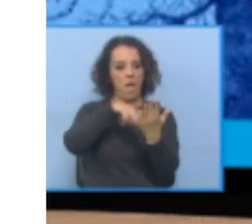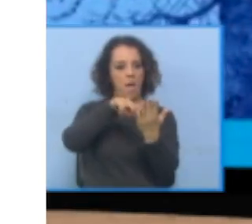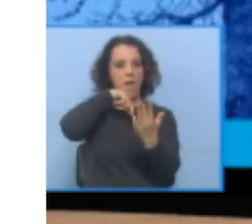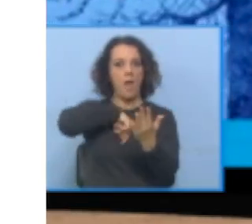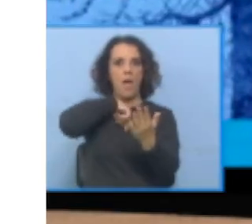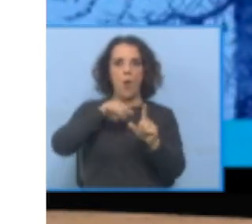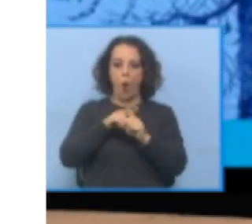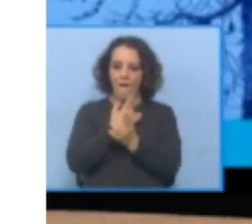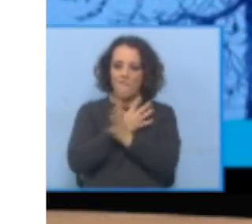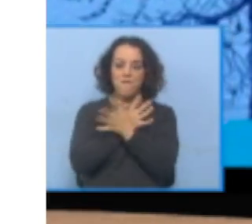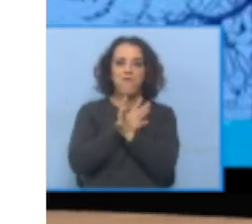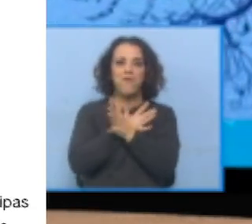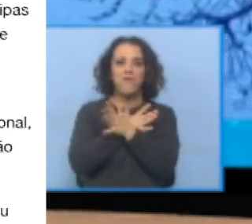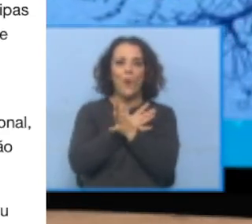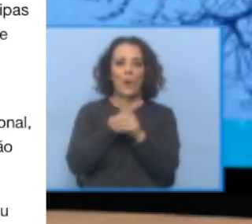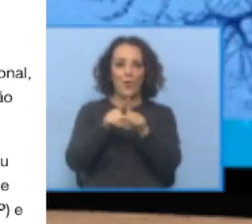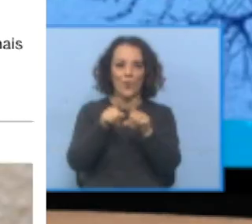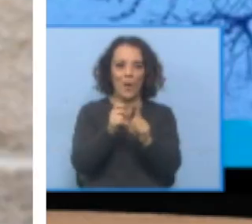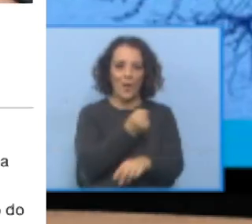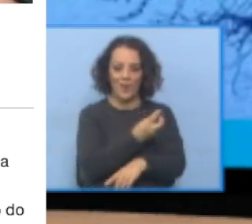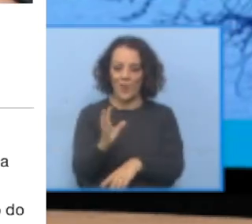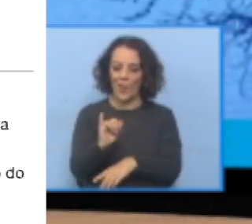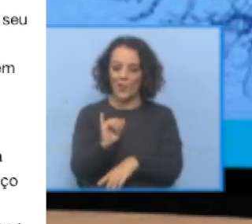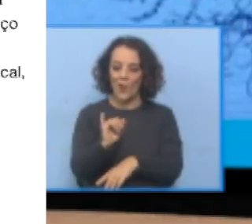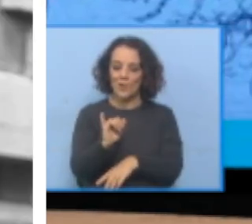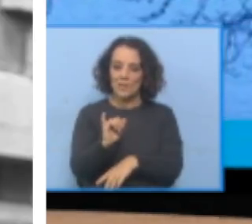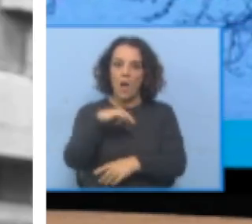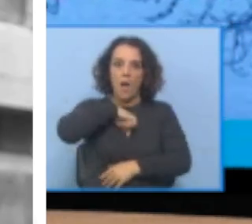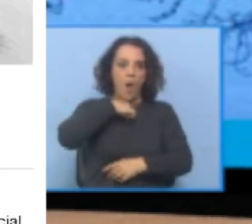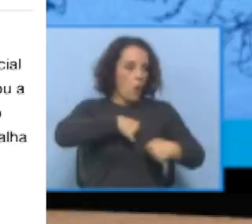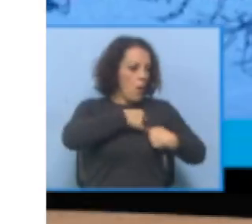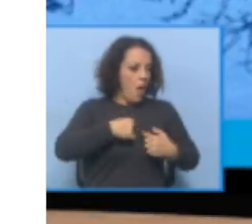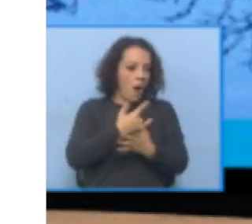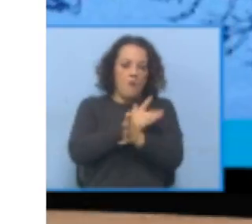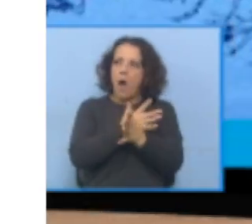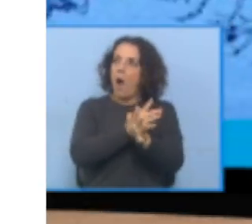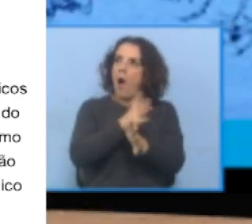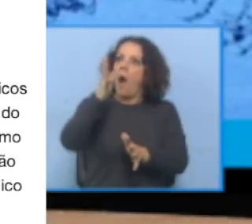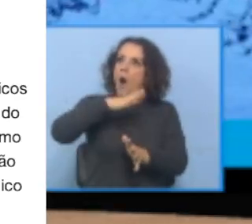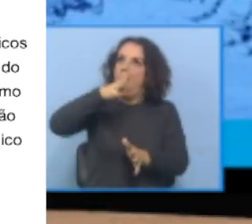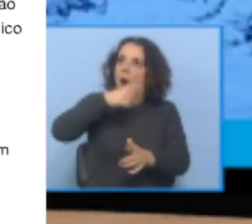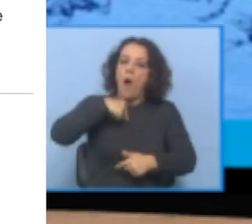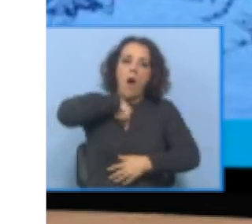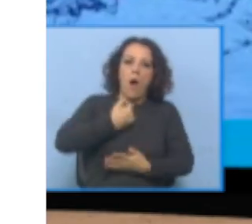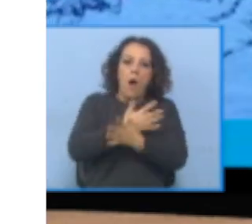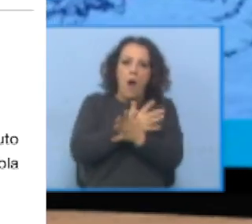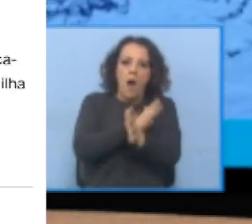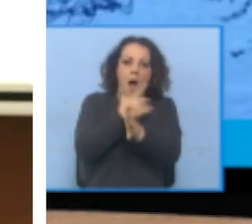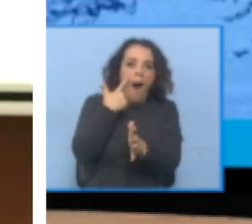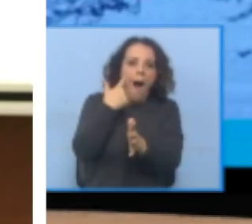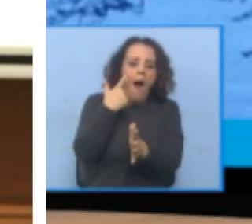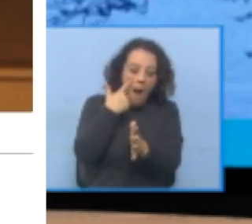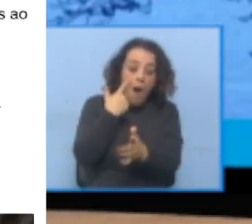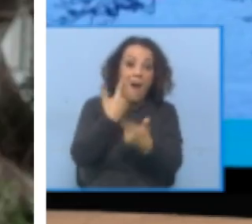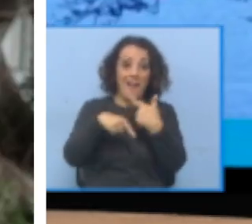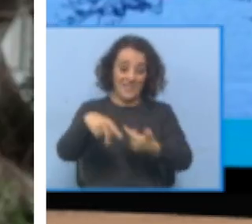dentro, como os discípulos a caminho da Luz, não nos ardia cá dentro o coração, quando ele pelo caminho nos falava. E quando lemos este livro, quem está